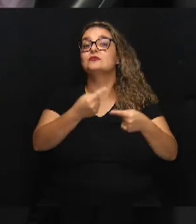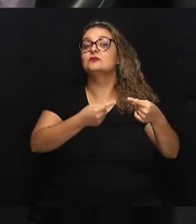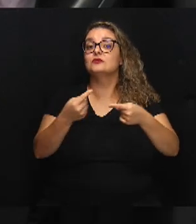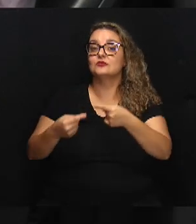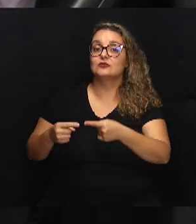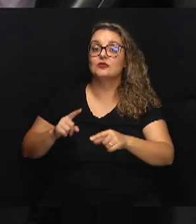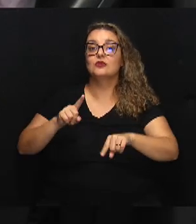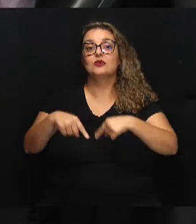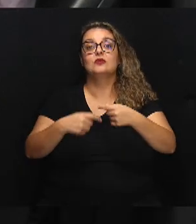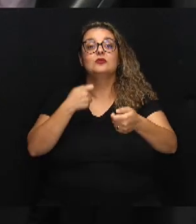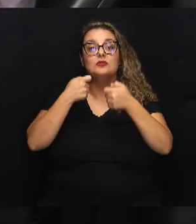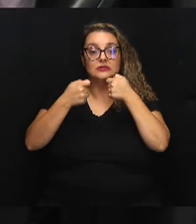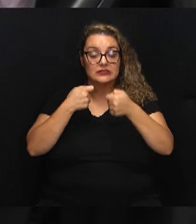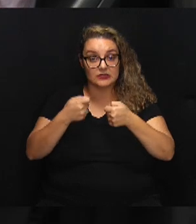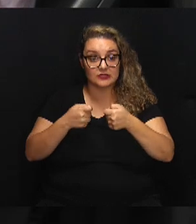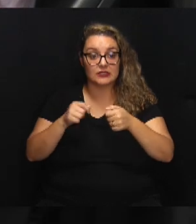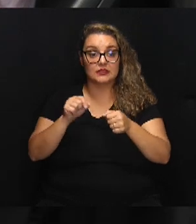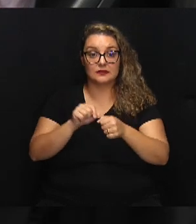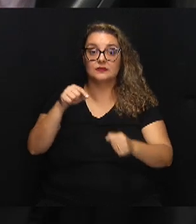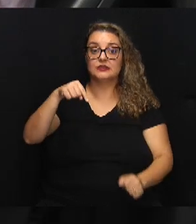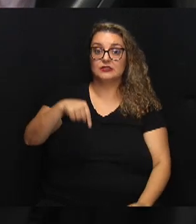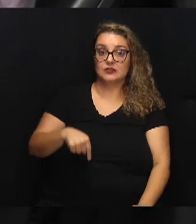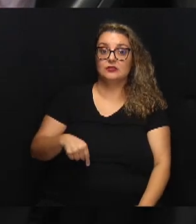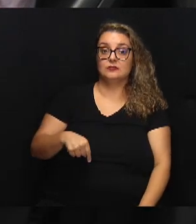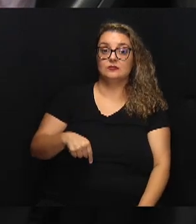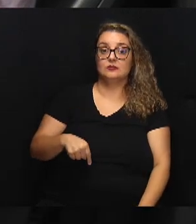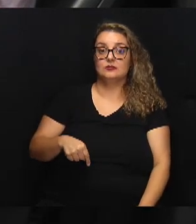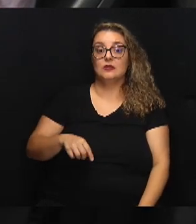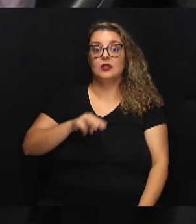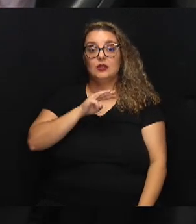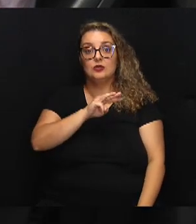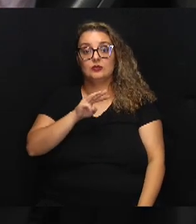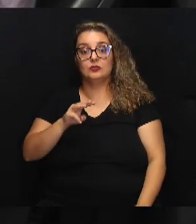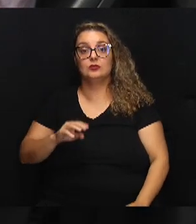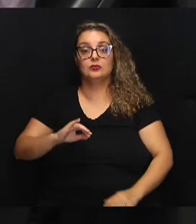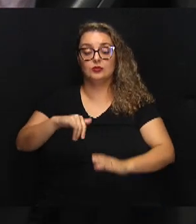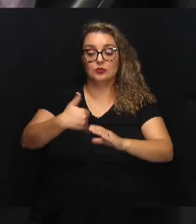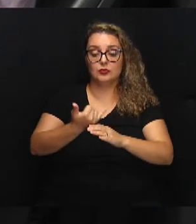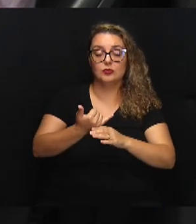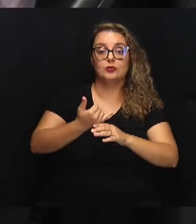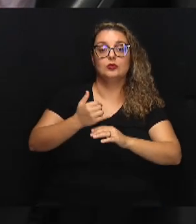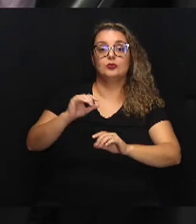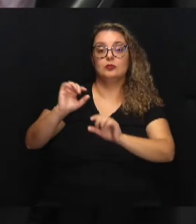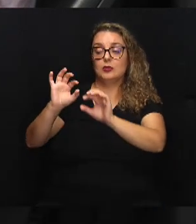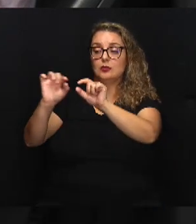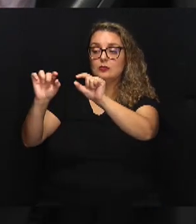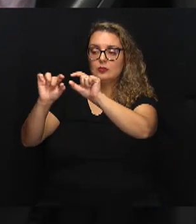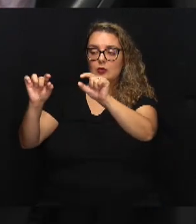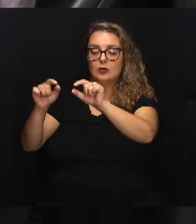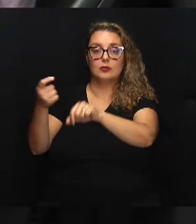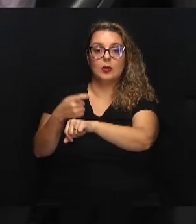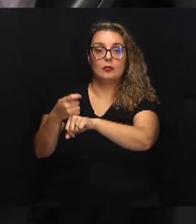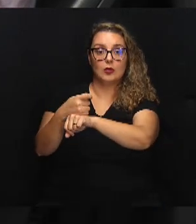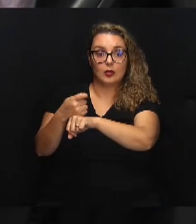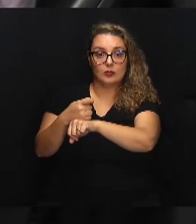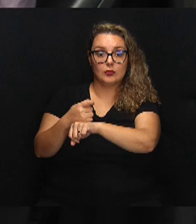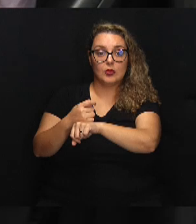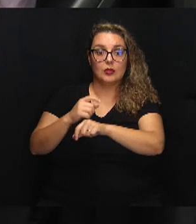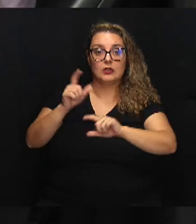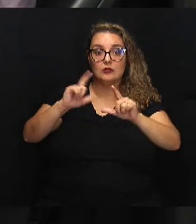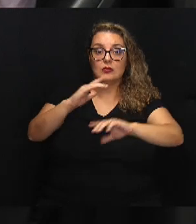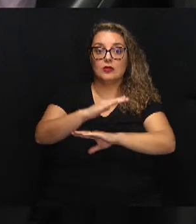outras entrevistas que nós fazemos aqui, você vai lá na playlist do youtube.com/TV Câmara Campinas. Se